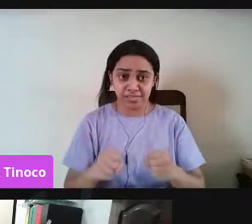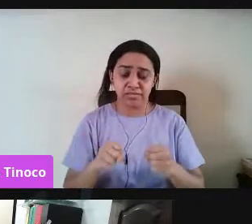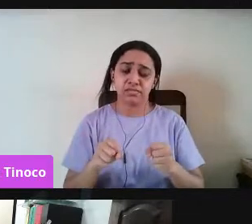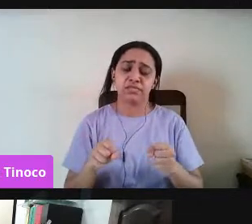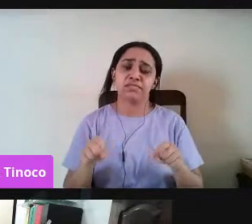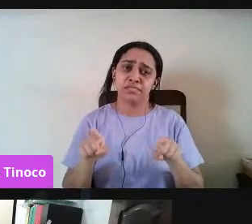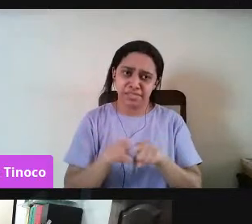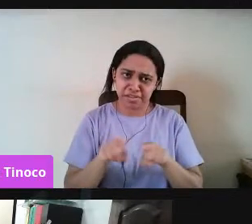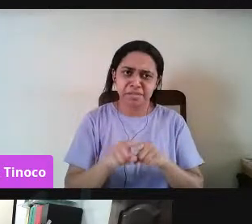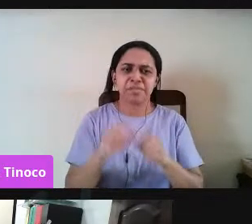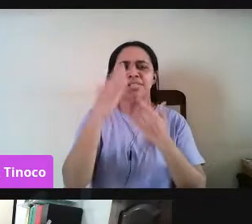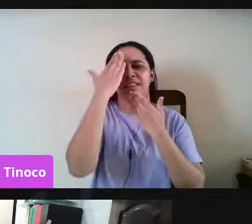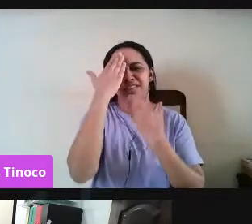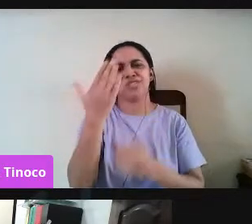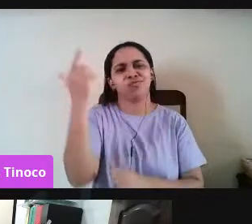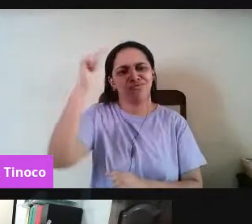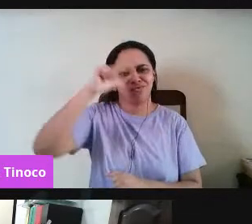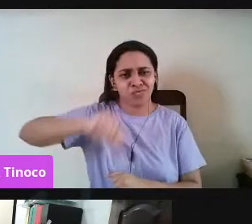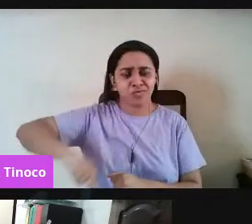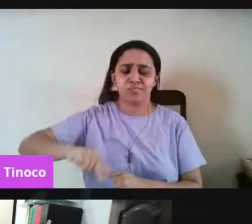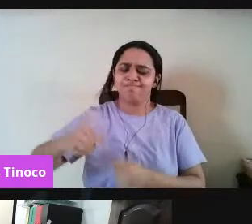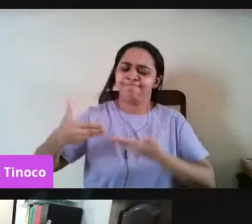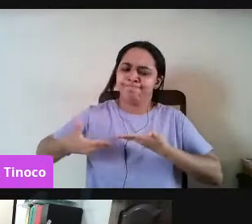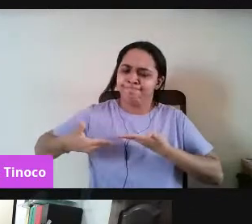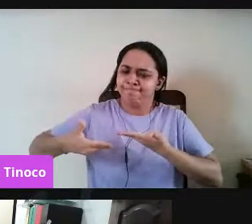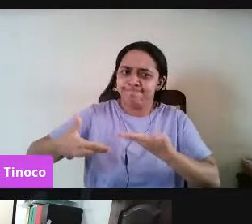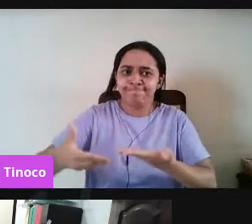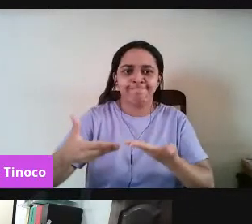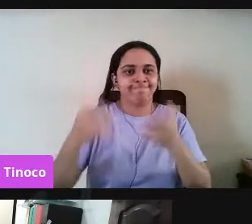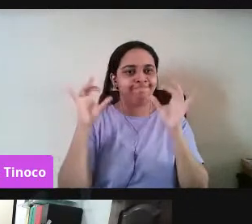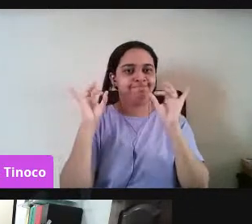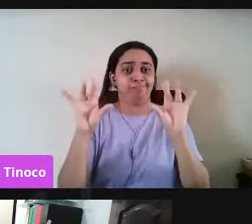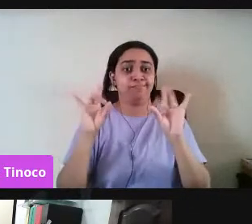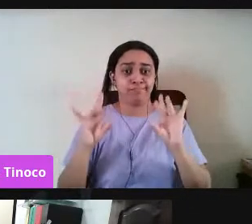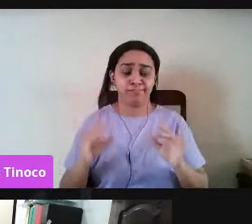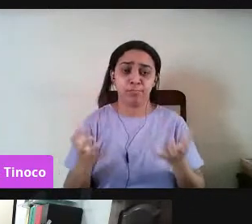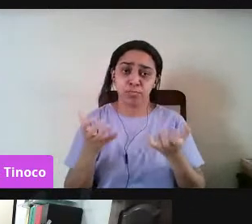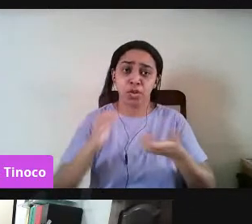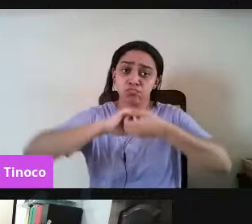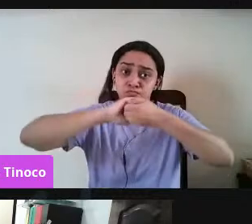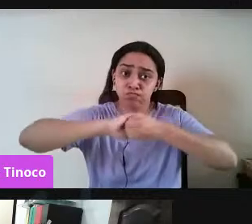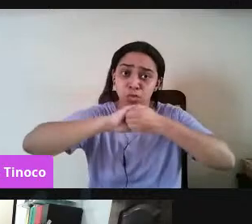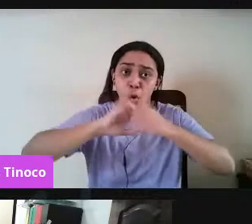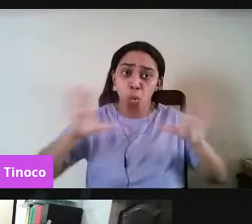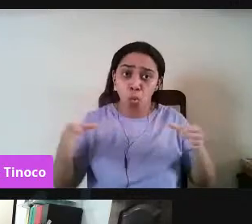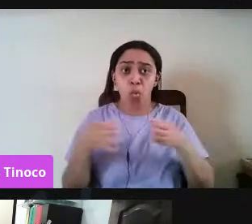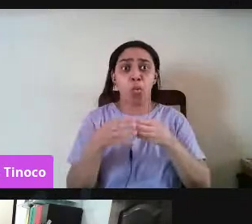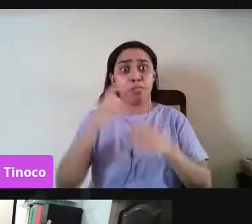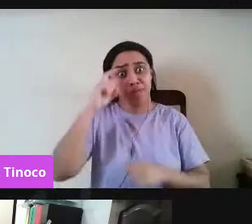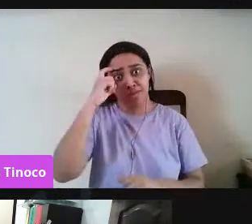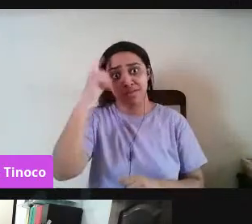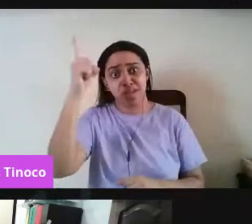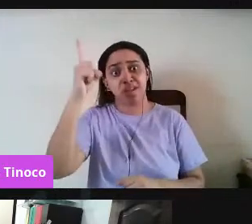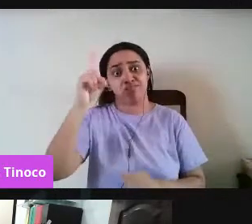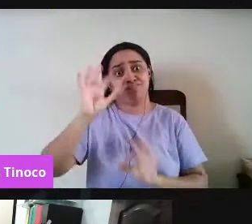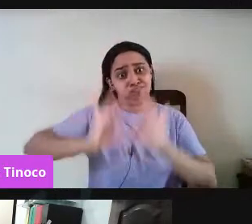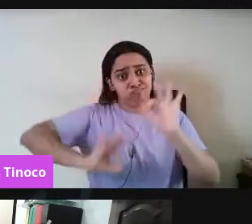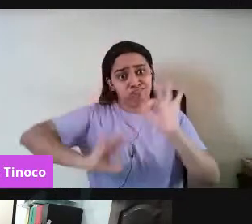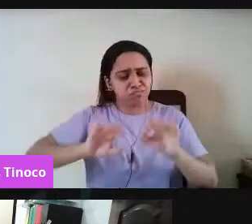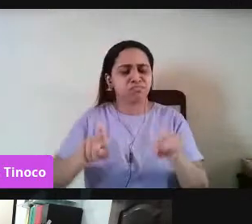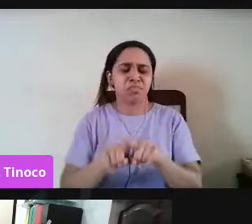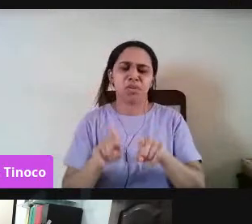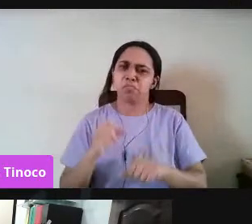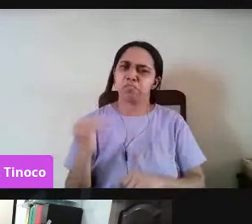Quero agradecer mais uma vez pelo honroso convite e dizer que, e cumprimentar o grupo pela iniciativa, isso é muito bom, né? A gente